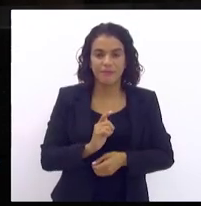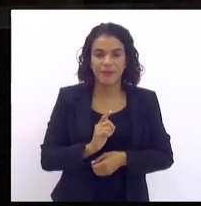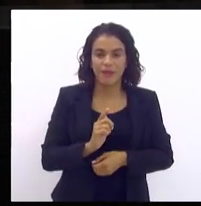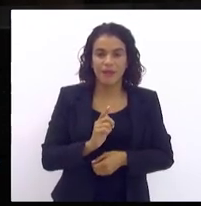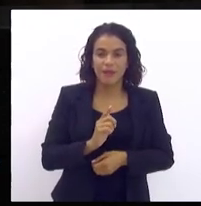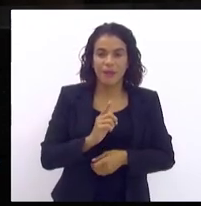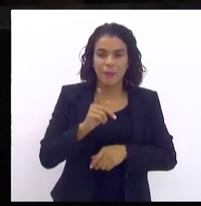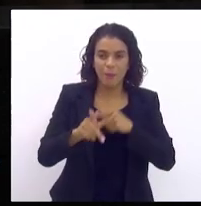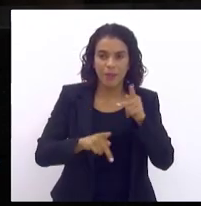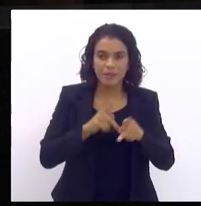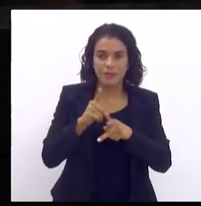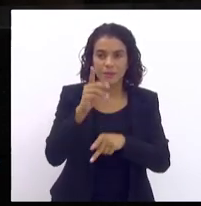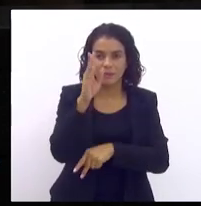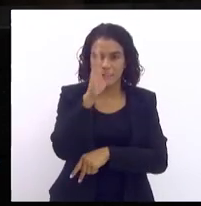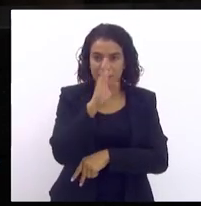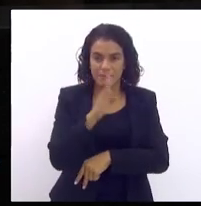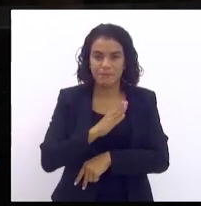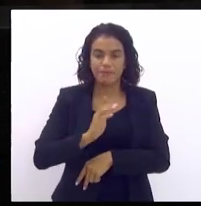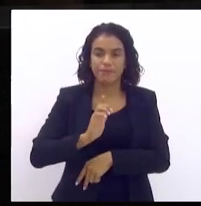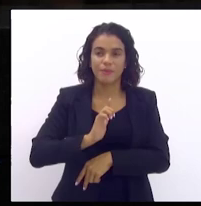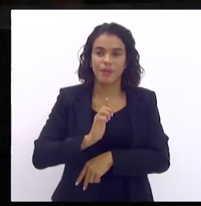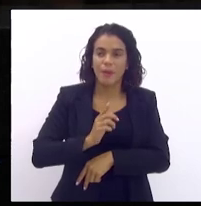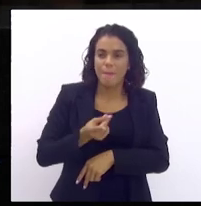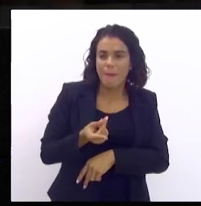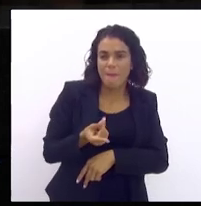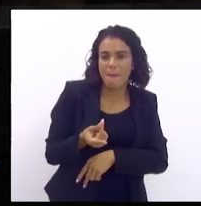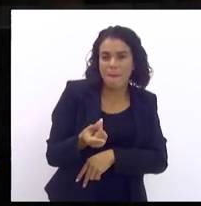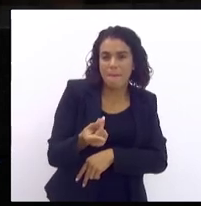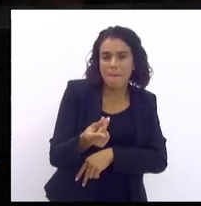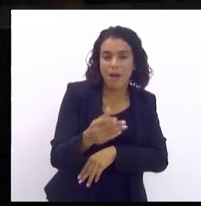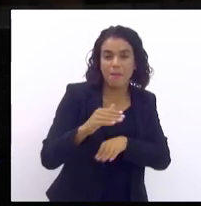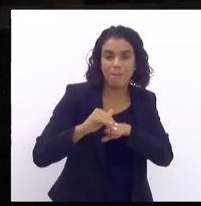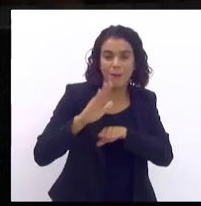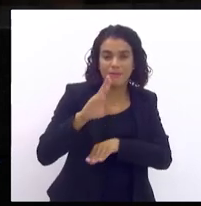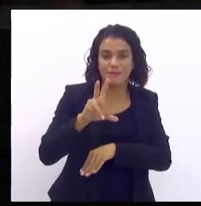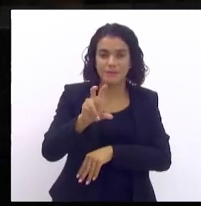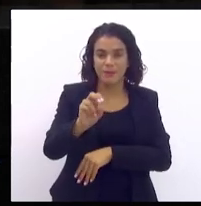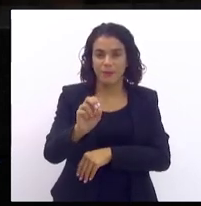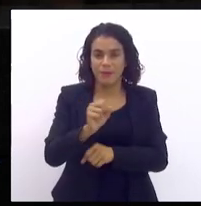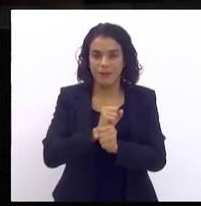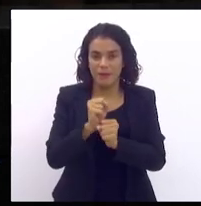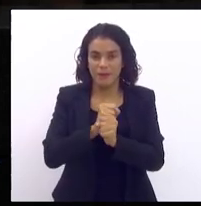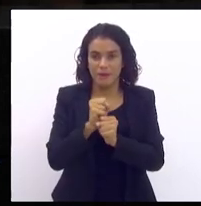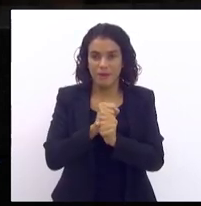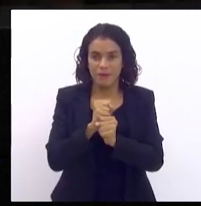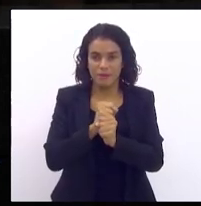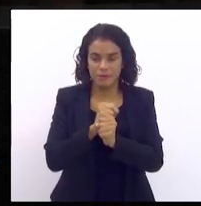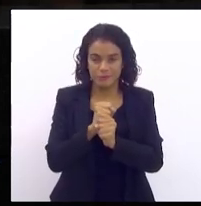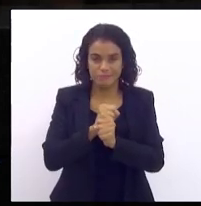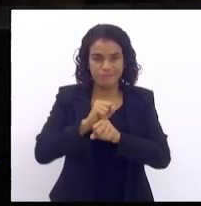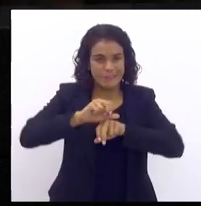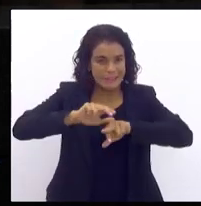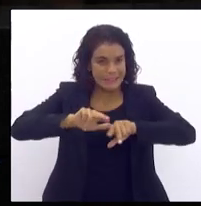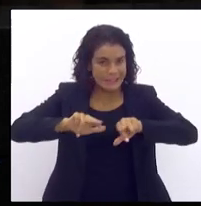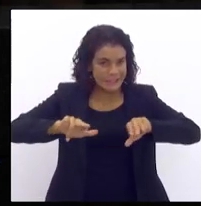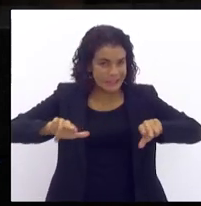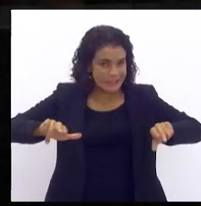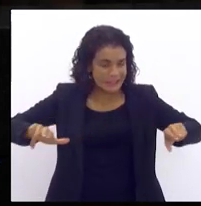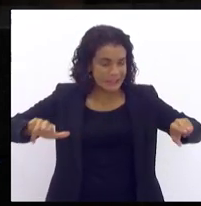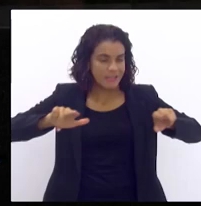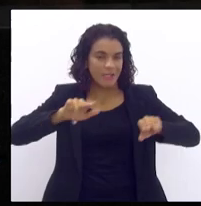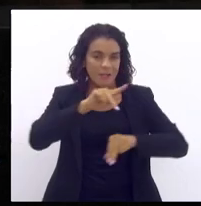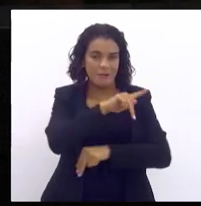que dura mais de 50 anos. Diversos presidentes